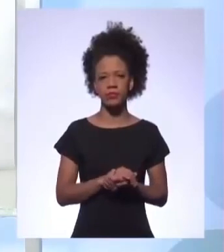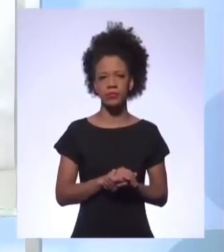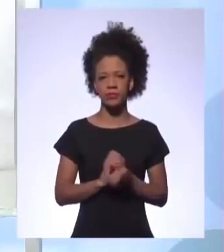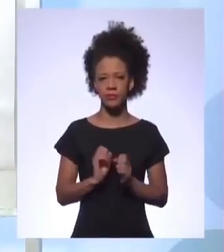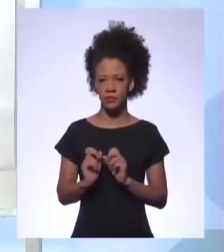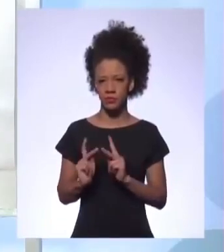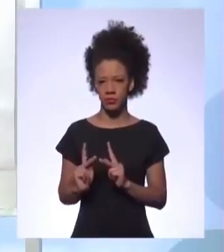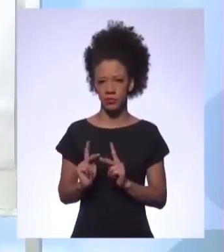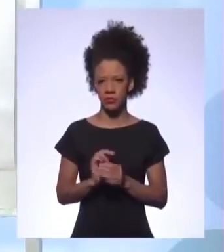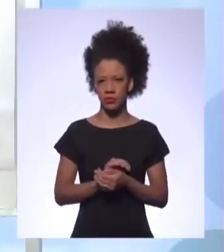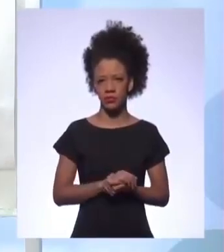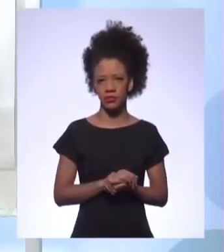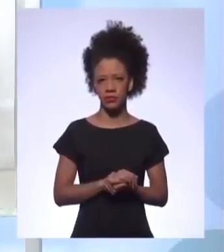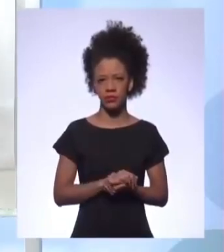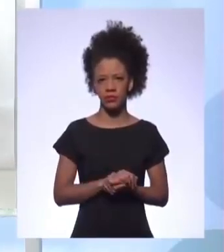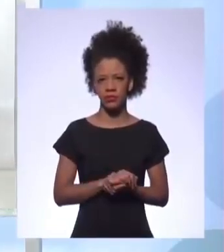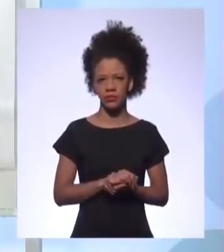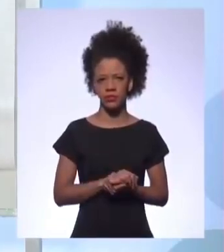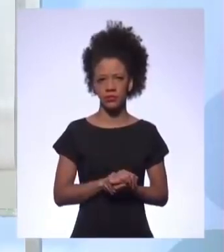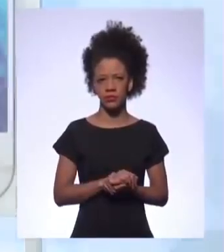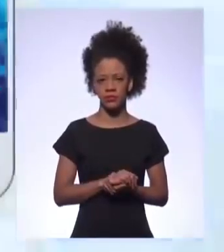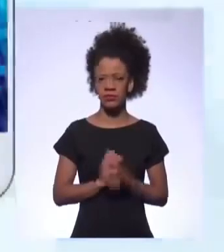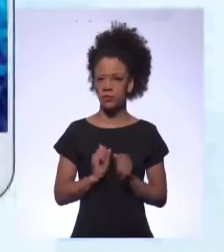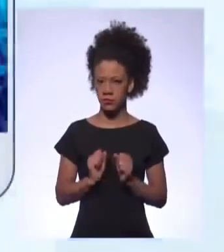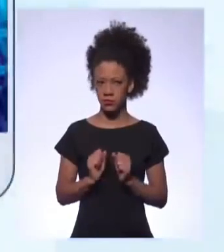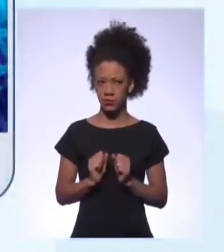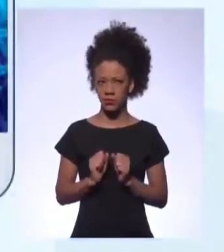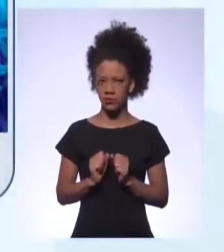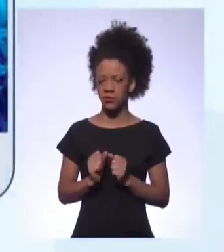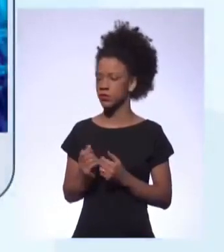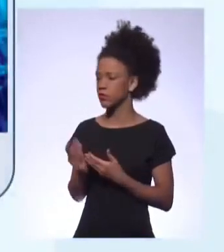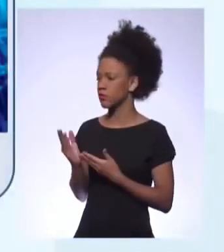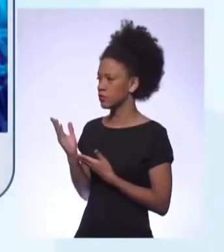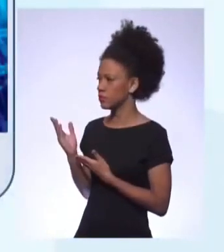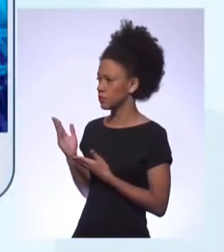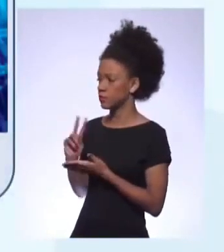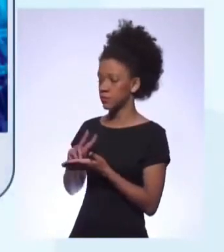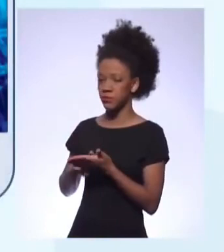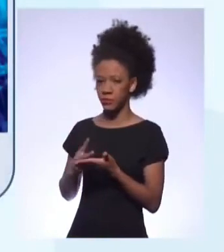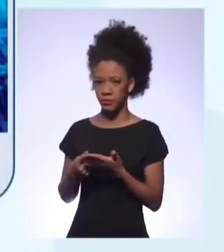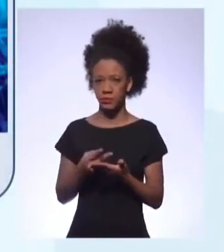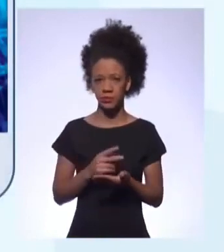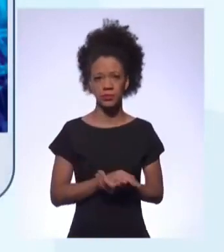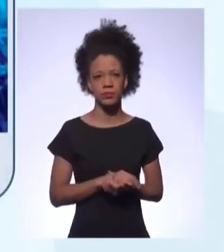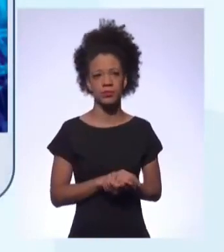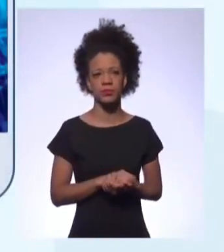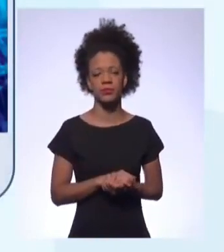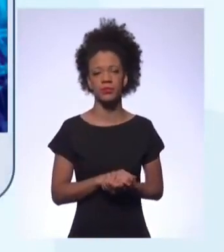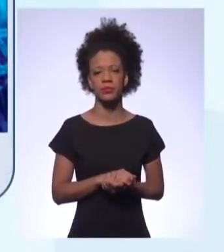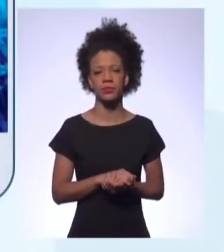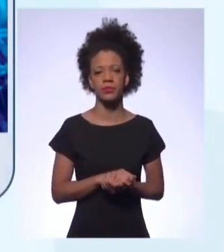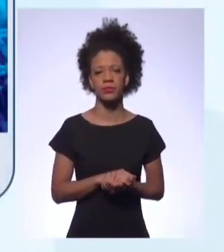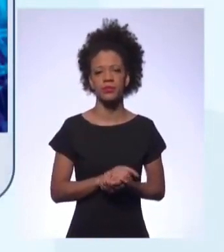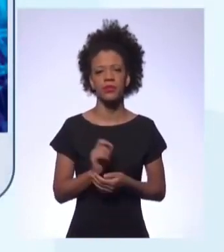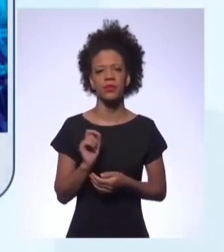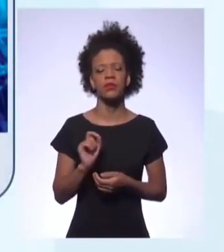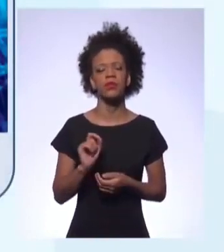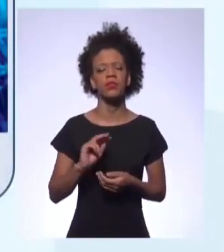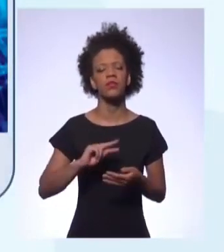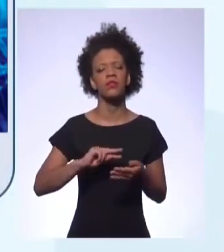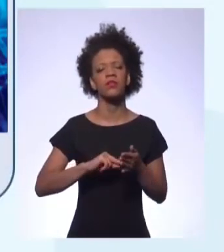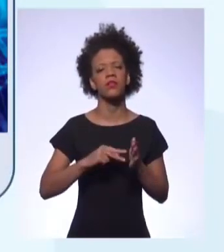Ok? Pode ser essa parte aqui. Vamos traduzir, Ed? Sure. What is DNA? O que é o